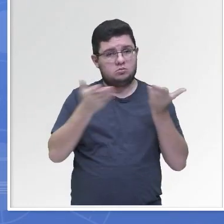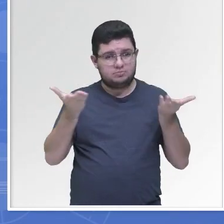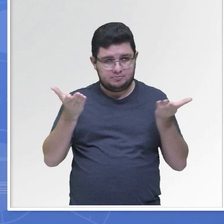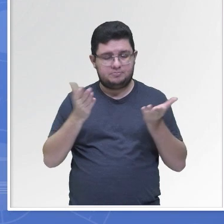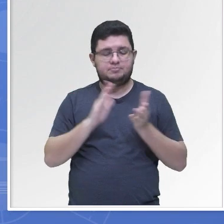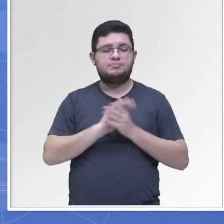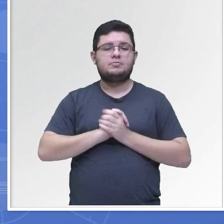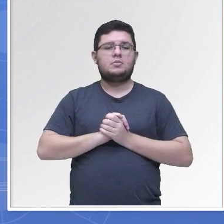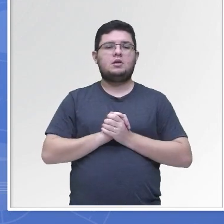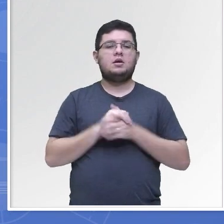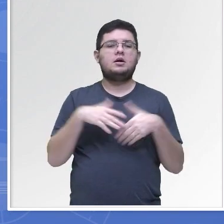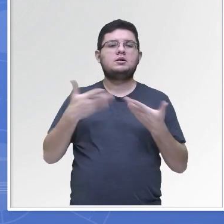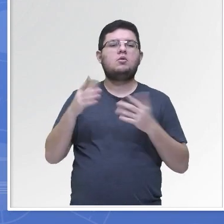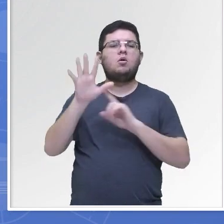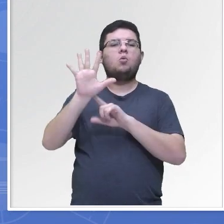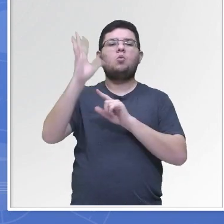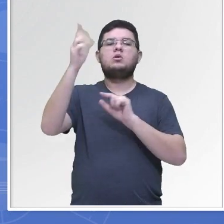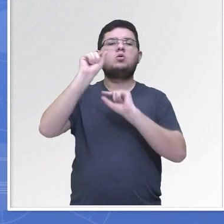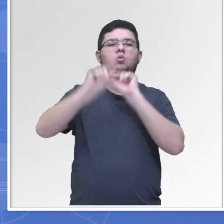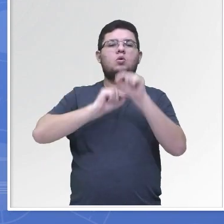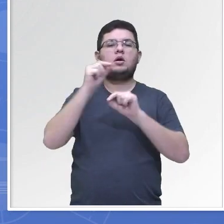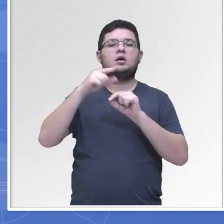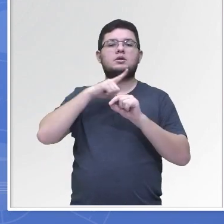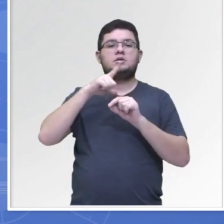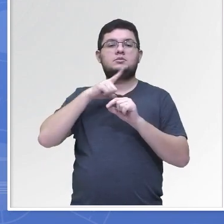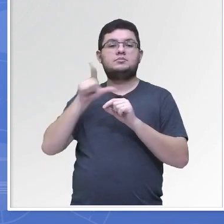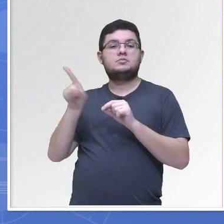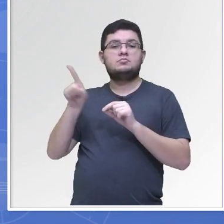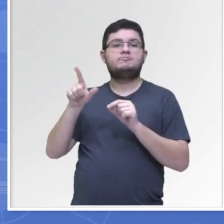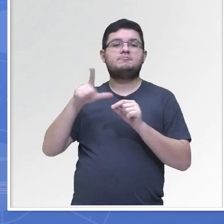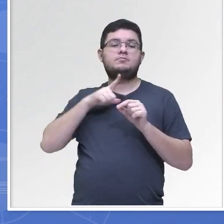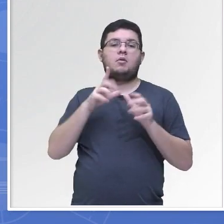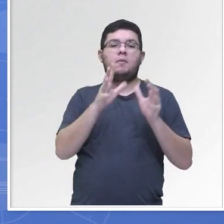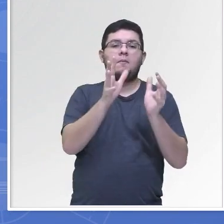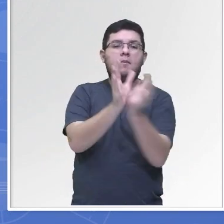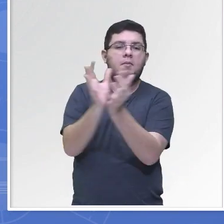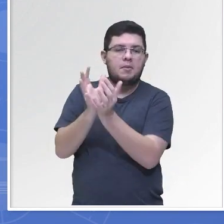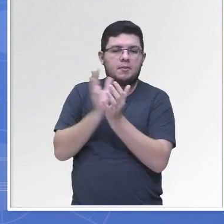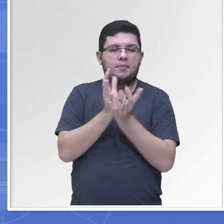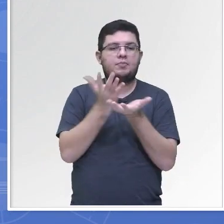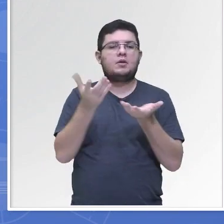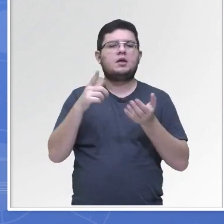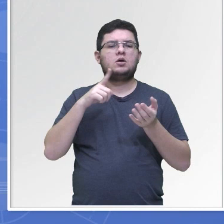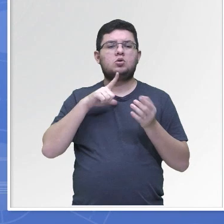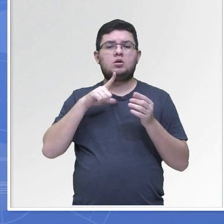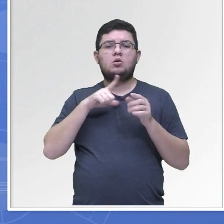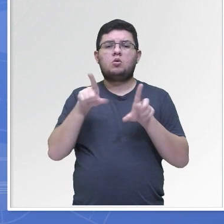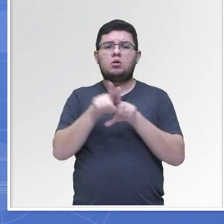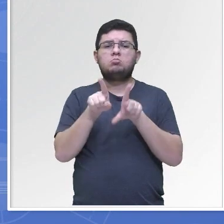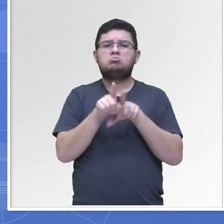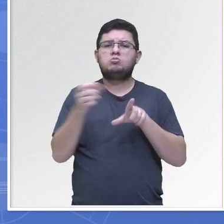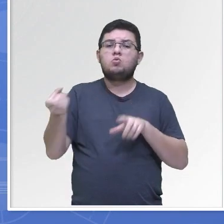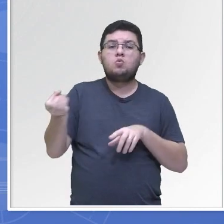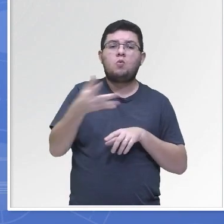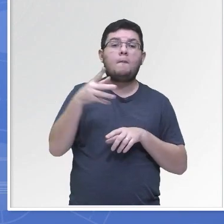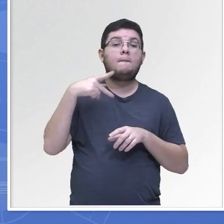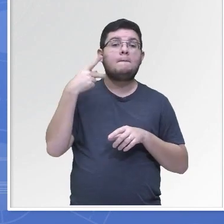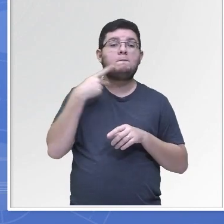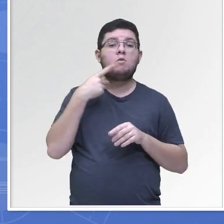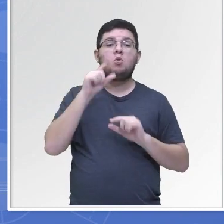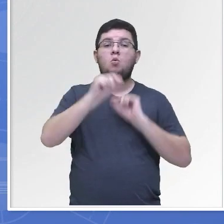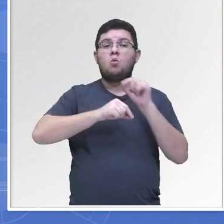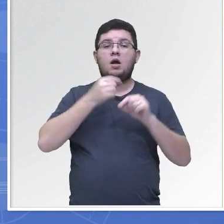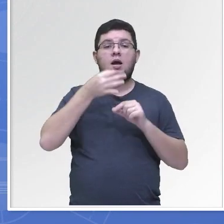vão surgir as oligarquias e a política café com leite, que também é muito famosa no nosso mundo histórico, não é isso?